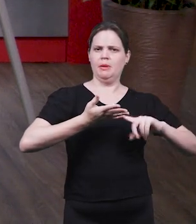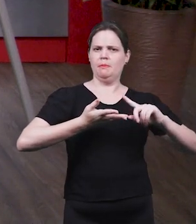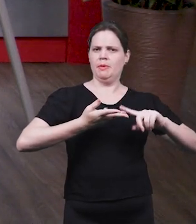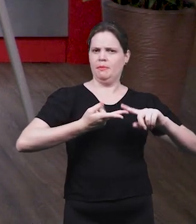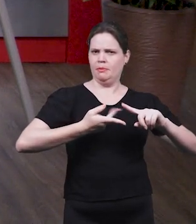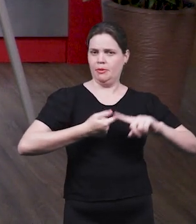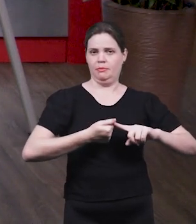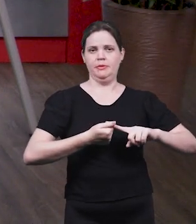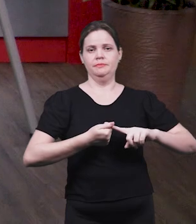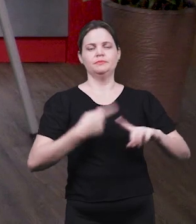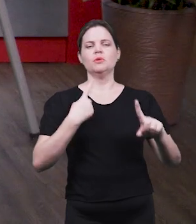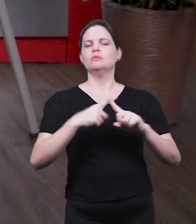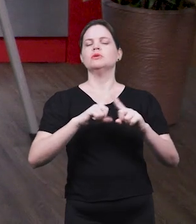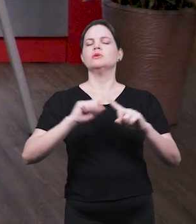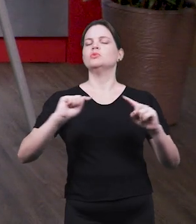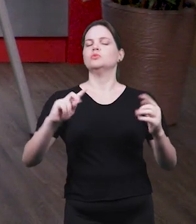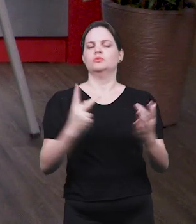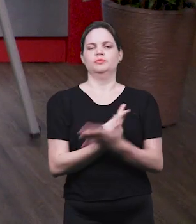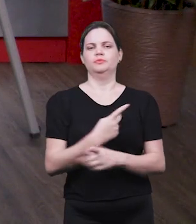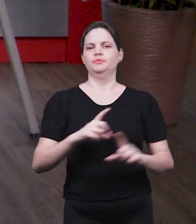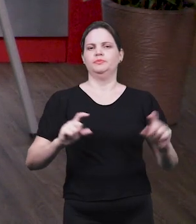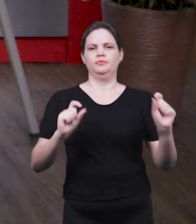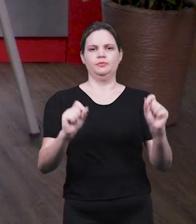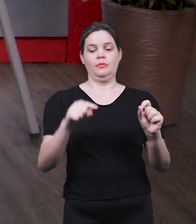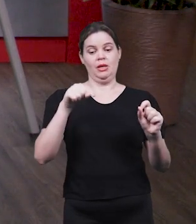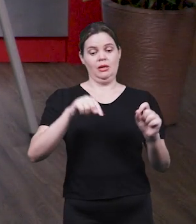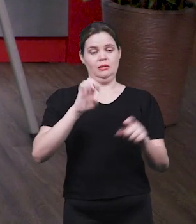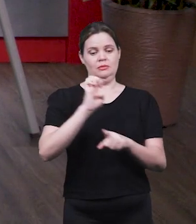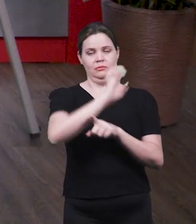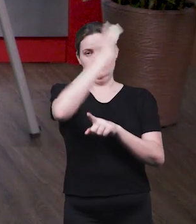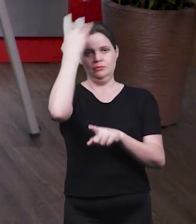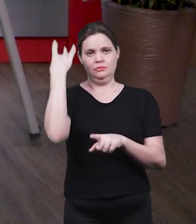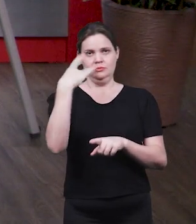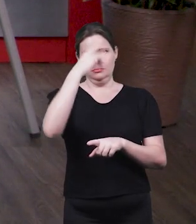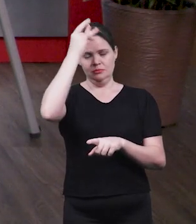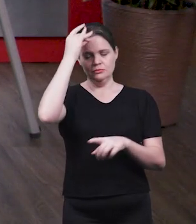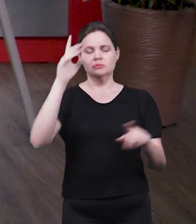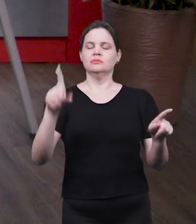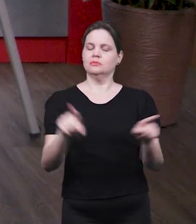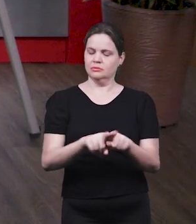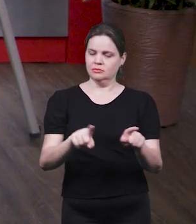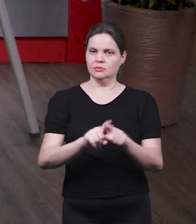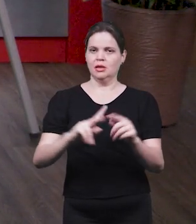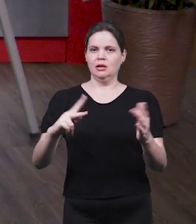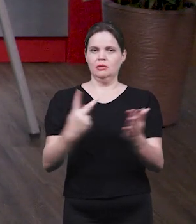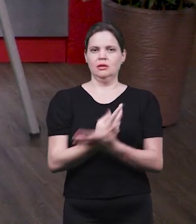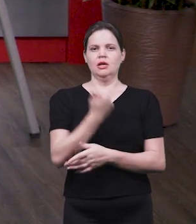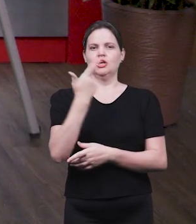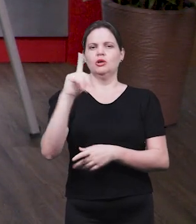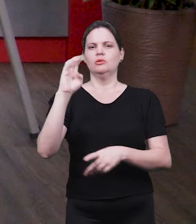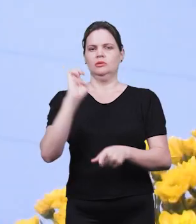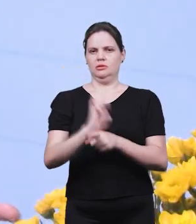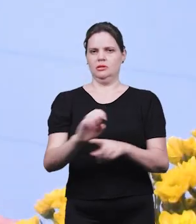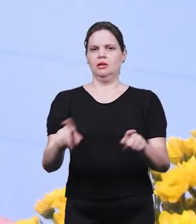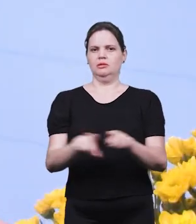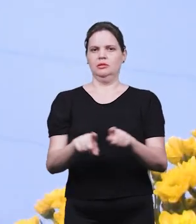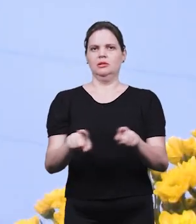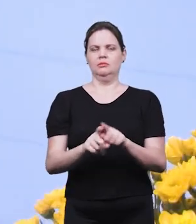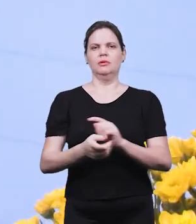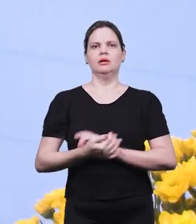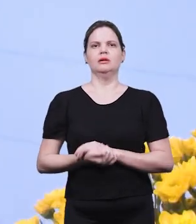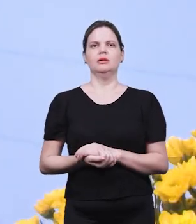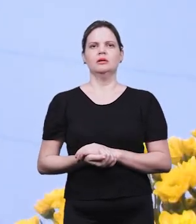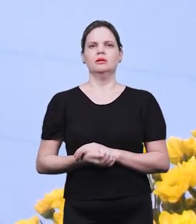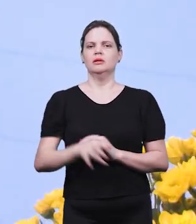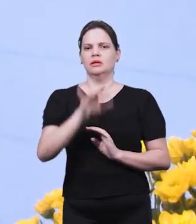doutor Rodrigo, que acontece, e aqui no nosso estado e também em outras capitais que são ilhas,